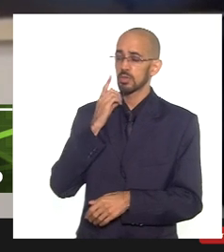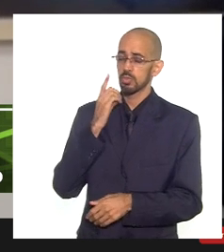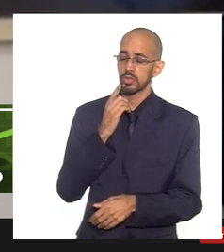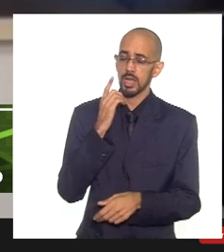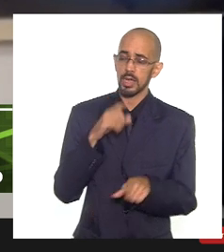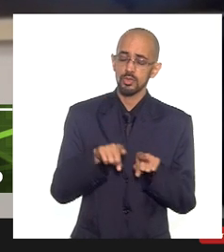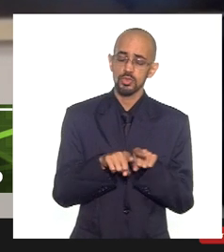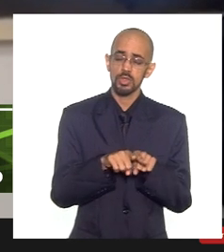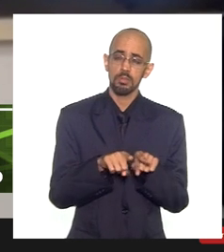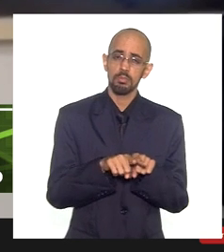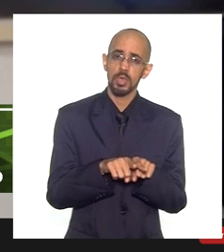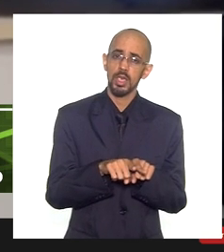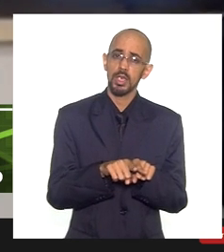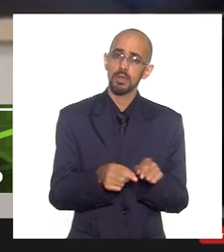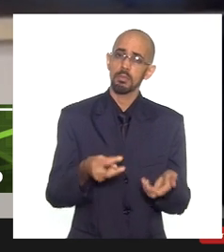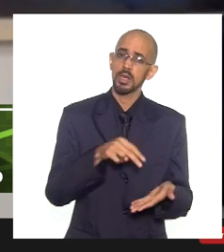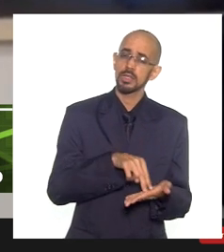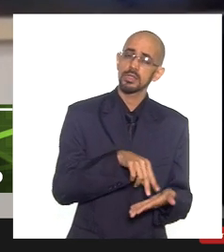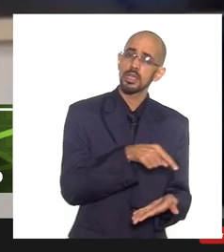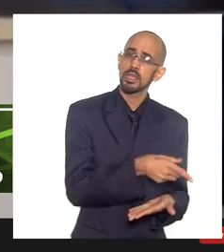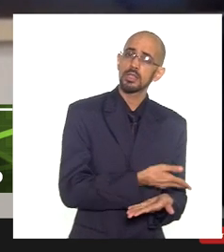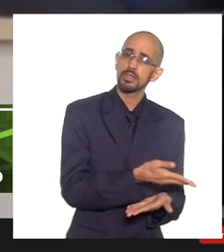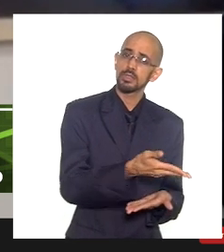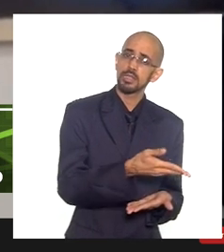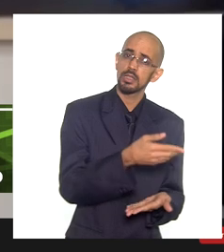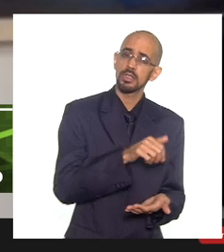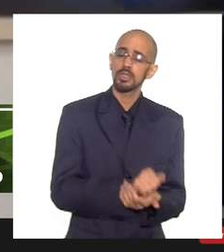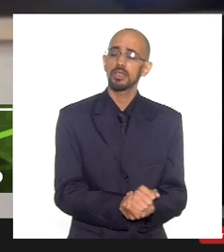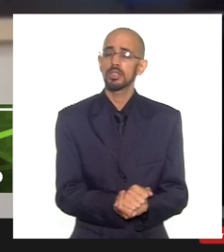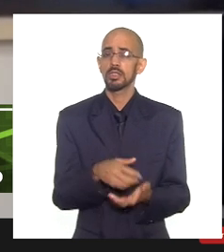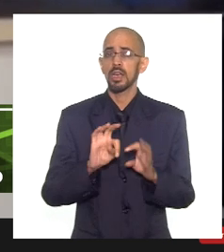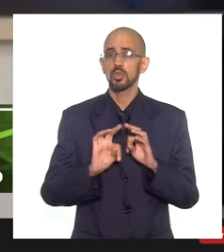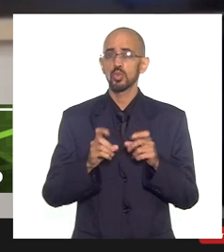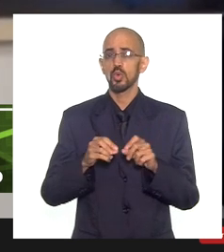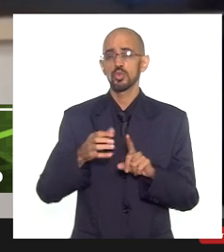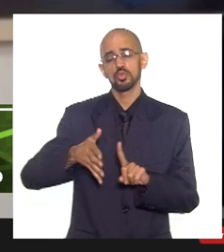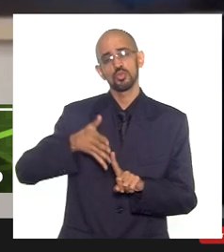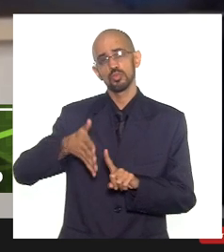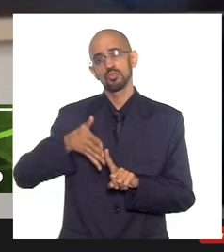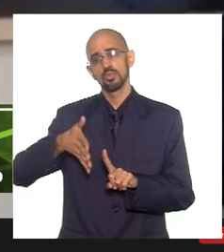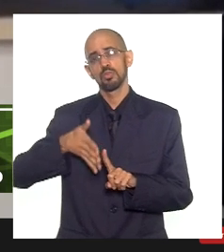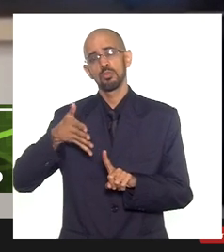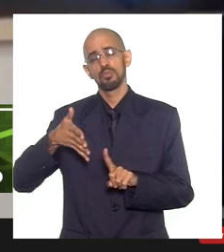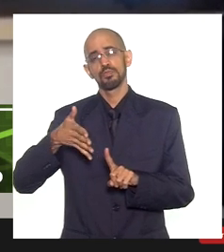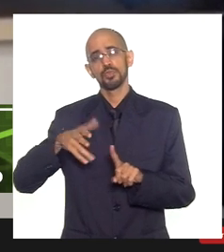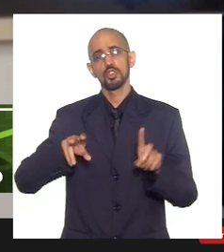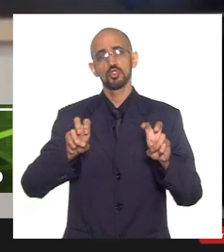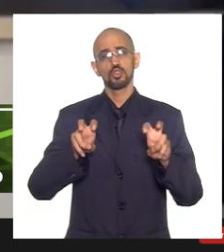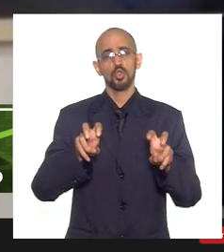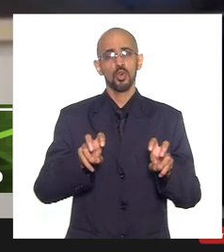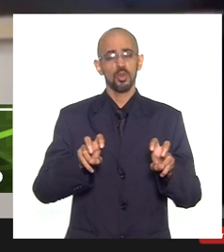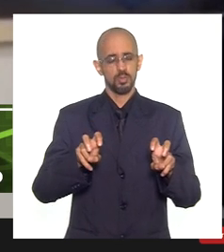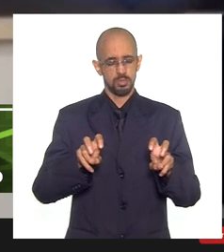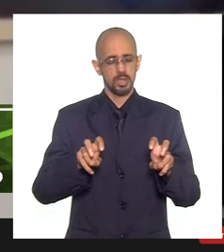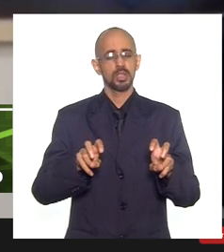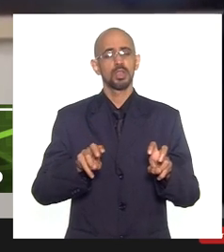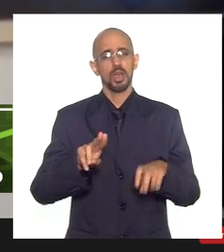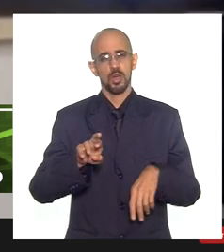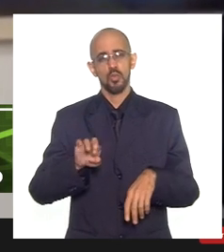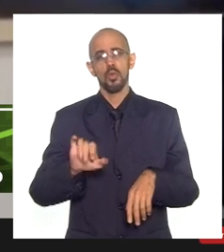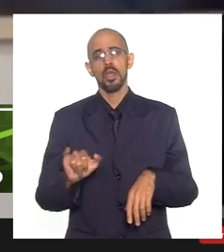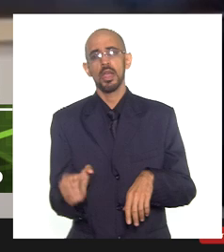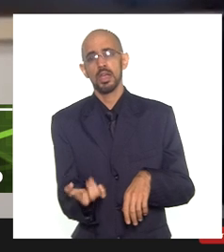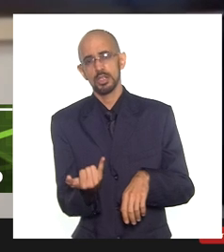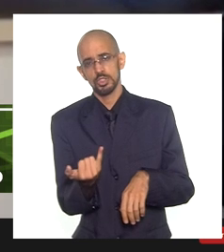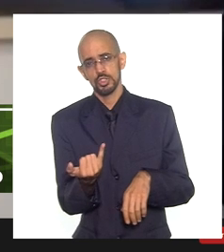agradecer a todos os presentes que fizeram observações pertinentes e preocupadas com